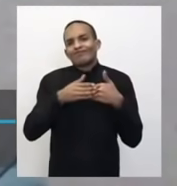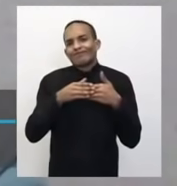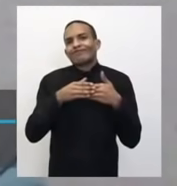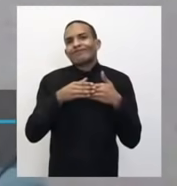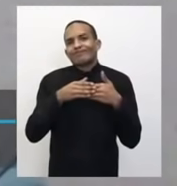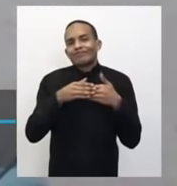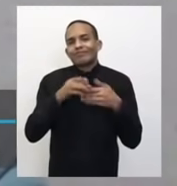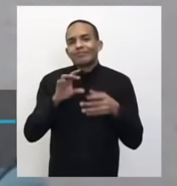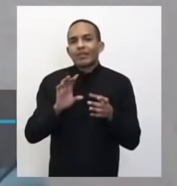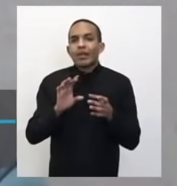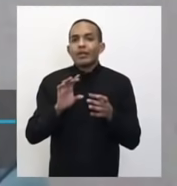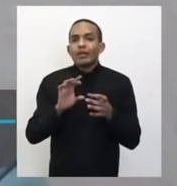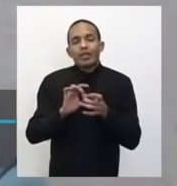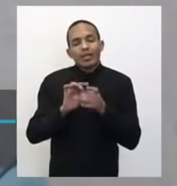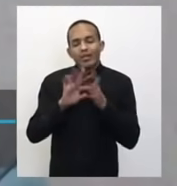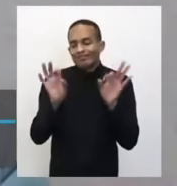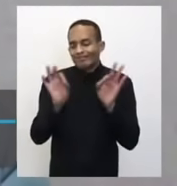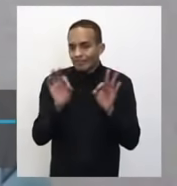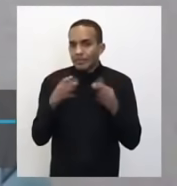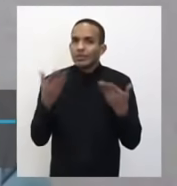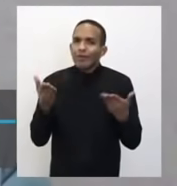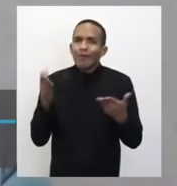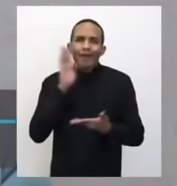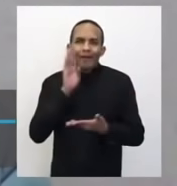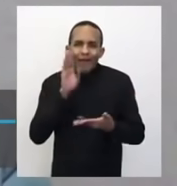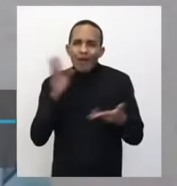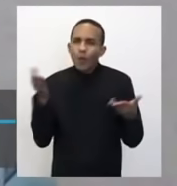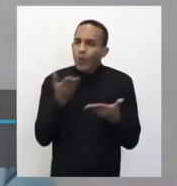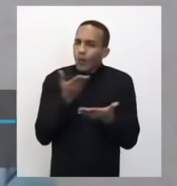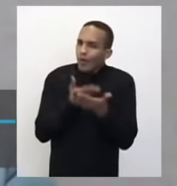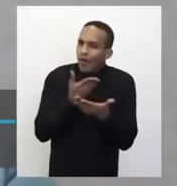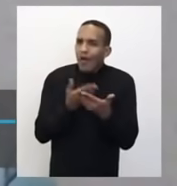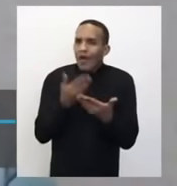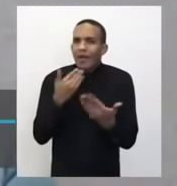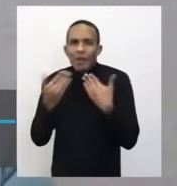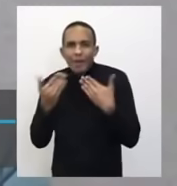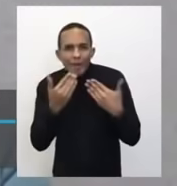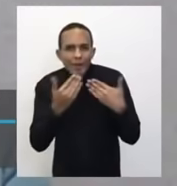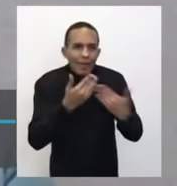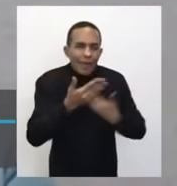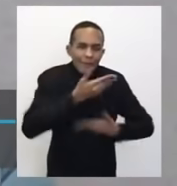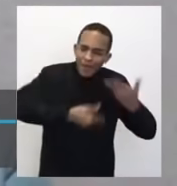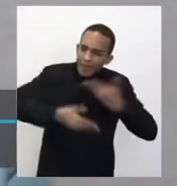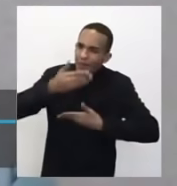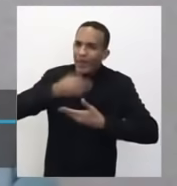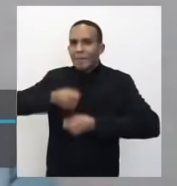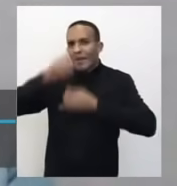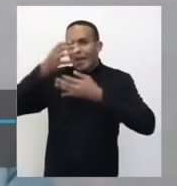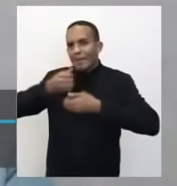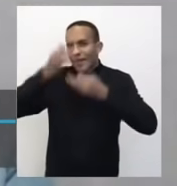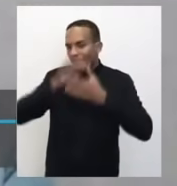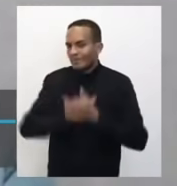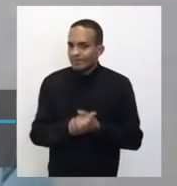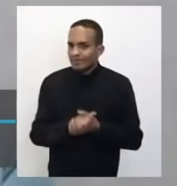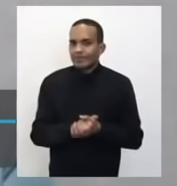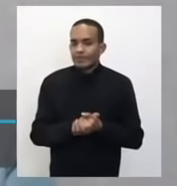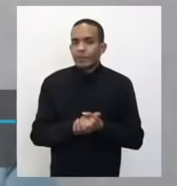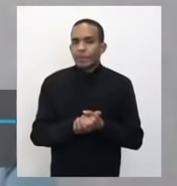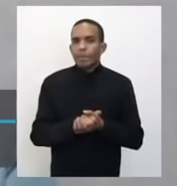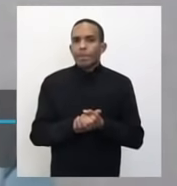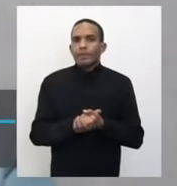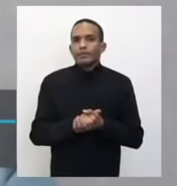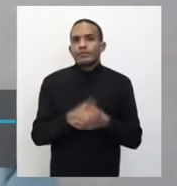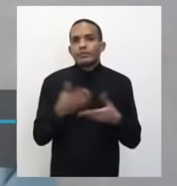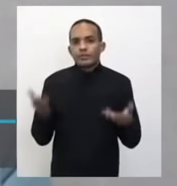chat. Então, deixem isso bem bacana, tornem essa aula bem participativa nesse momento, comentando isso pra gente.